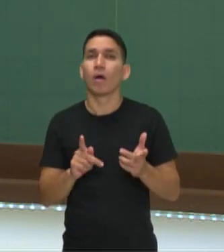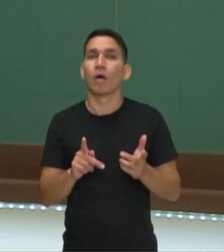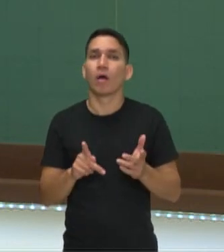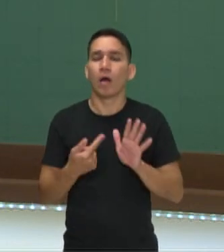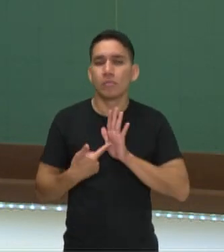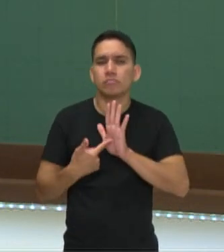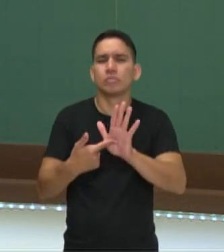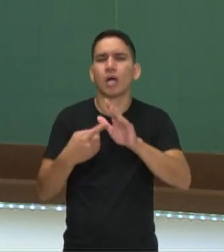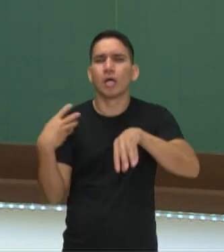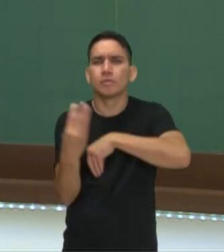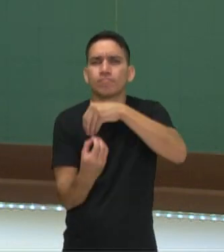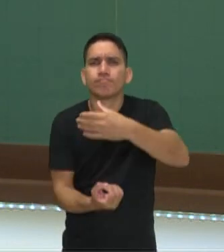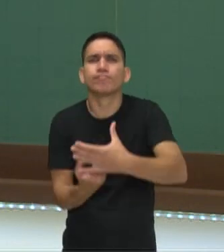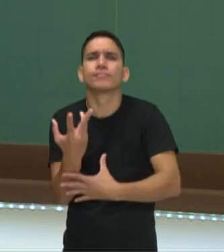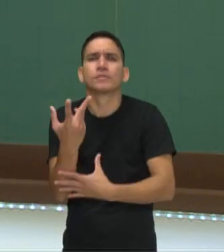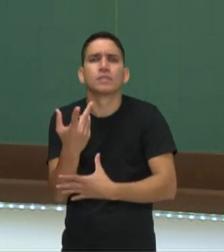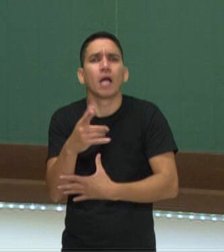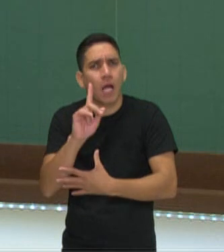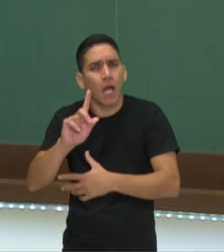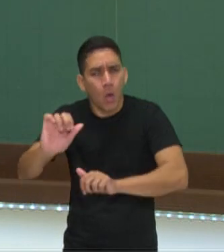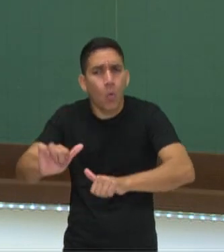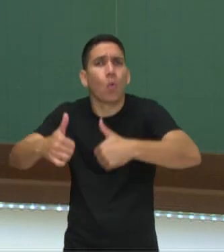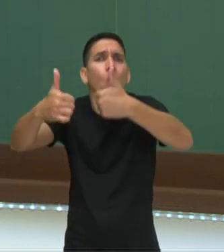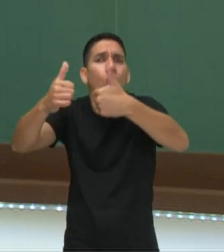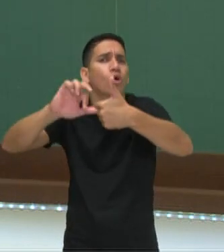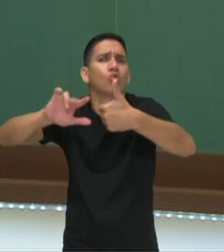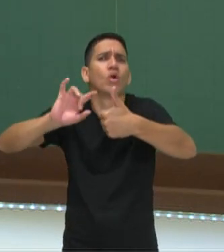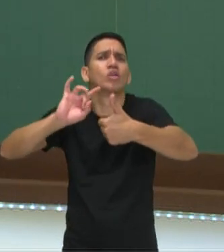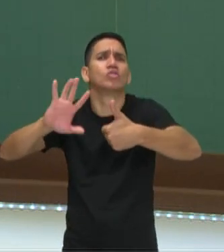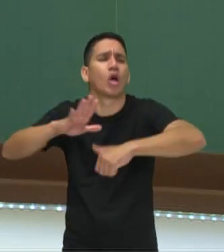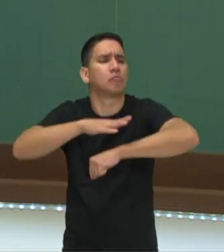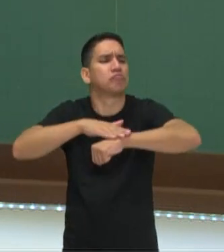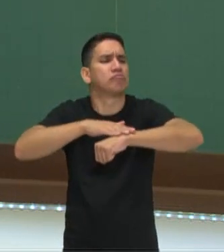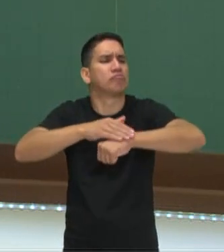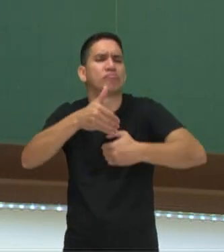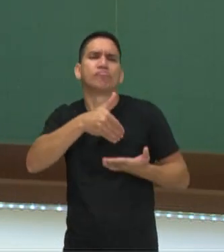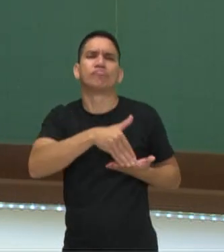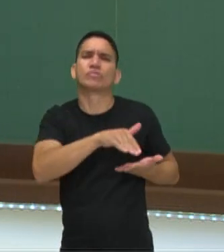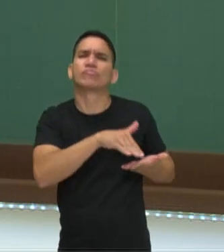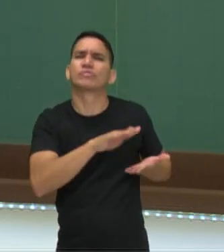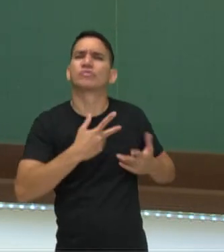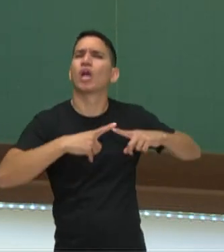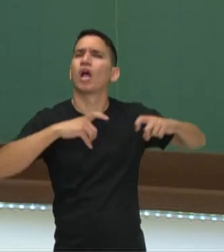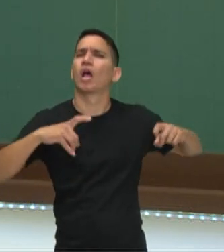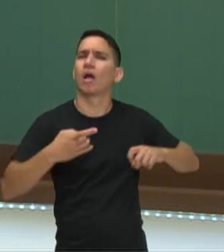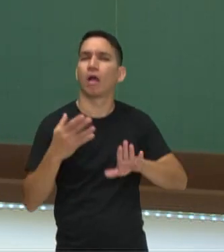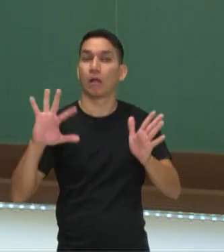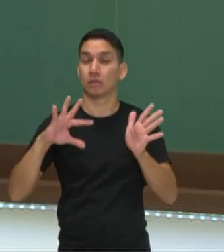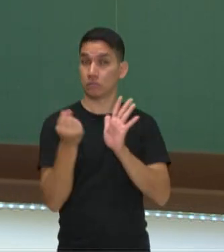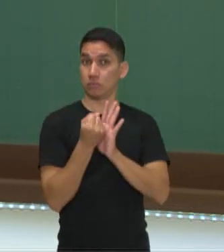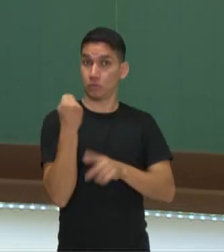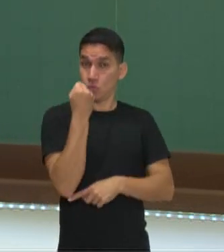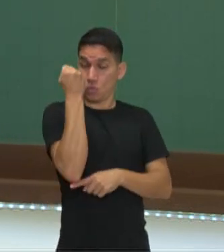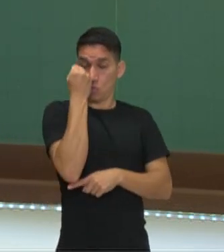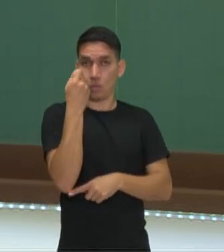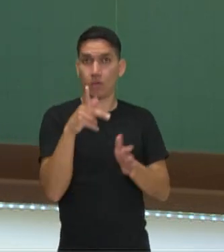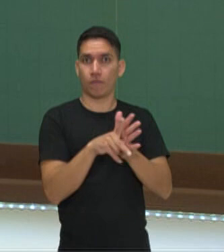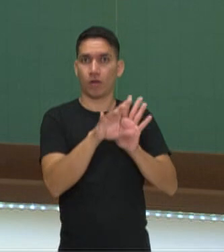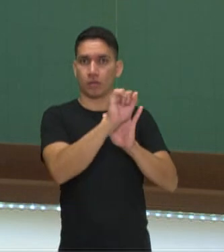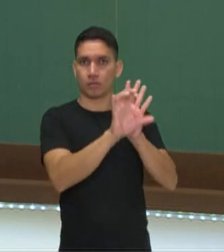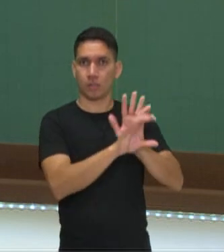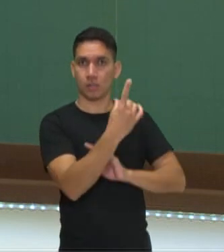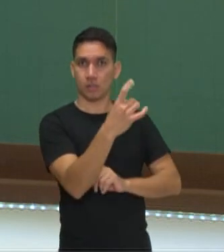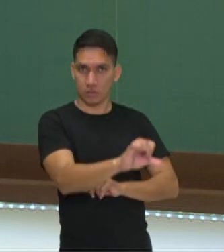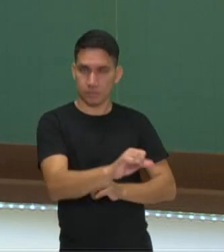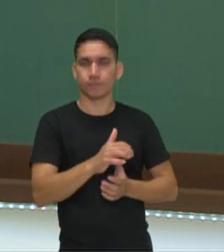algo positivo e não mais como naquela ideia do racismo científico, que foi característica bastante forte do século XIX.